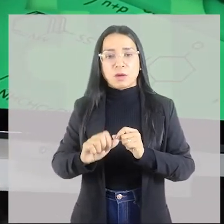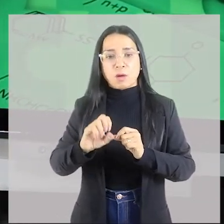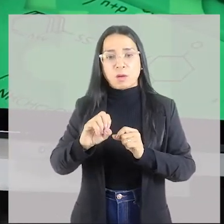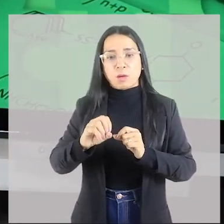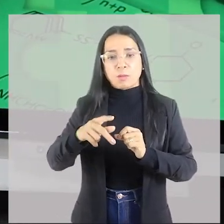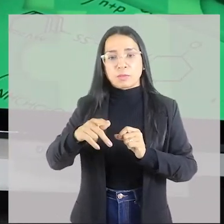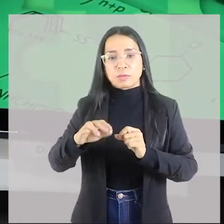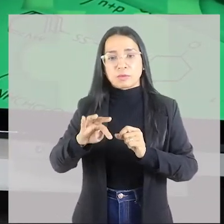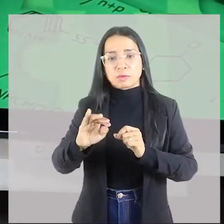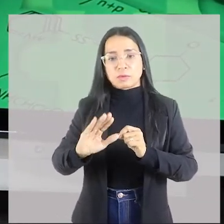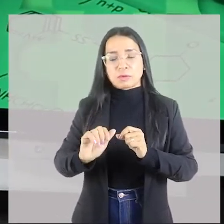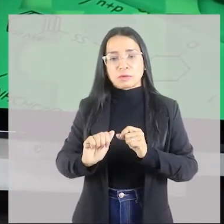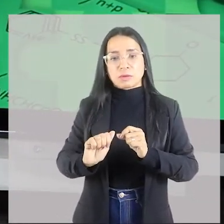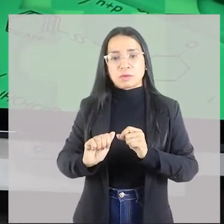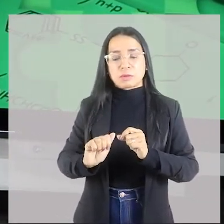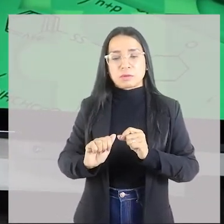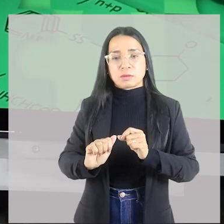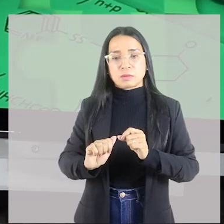óptica,